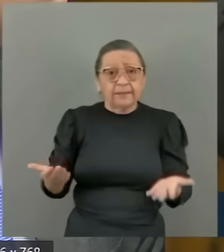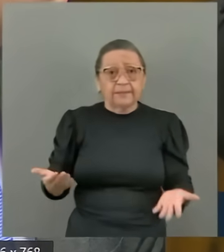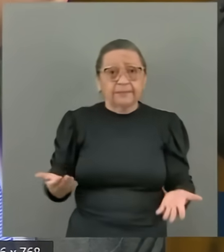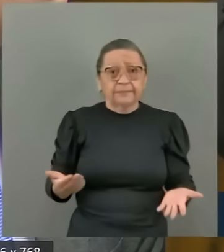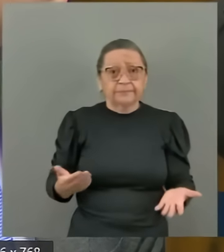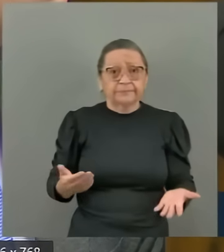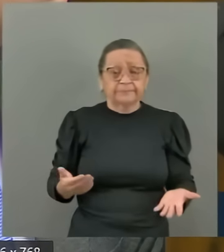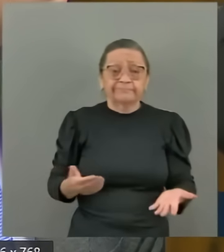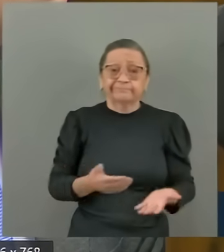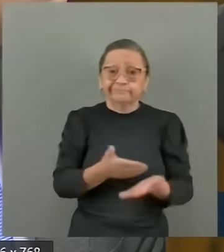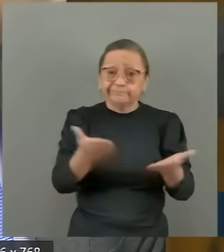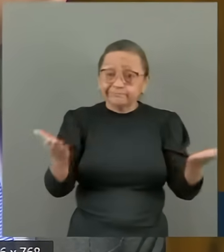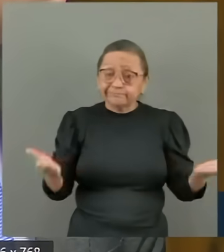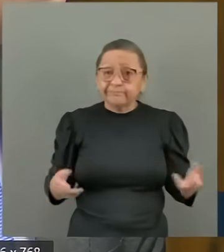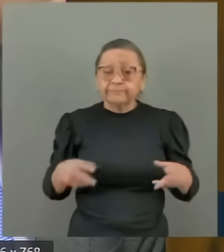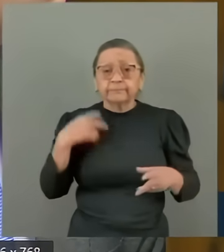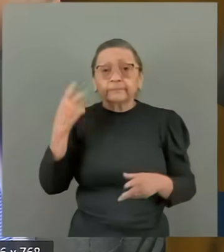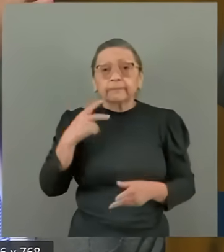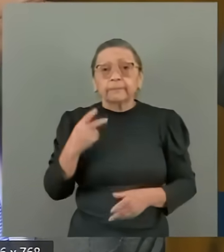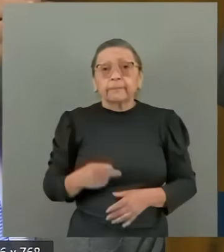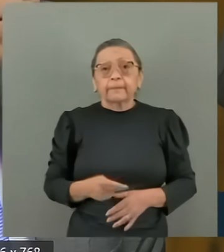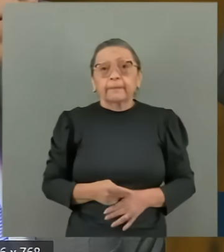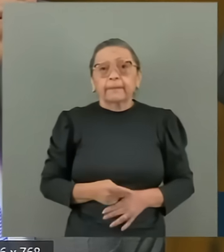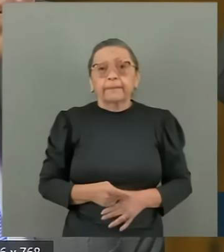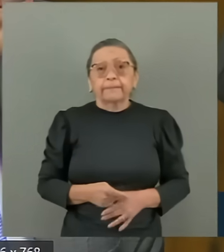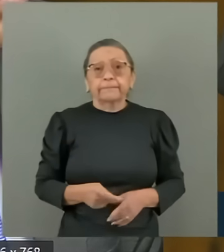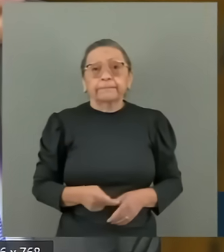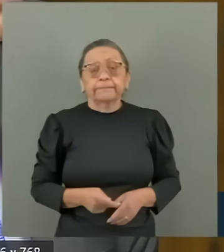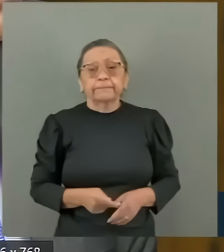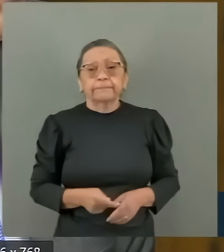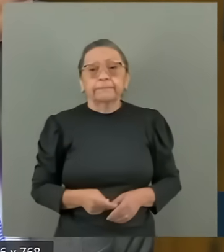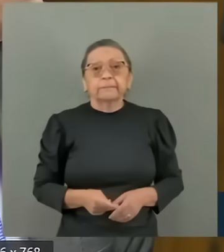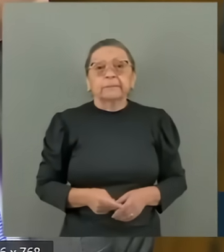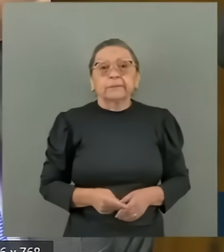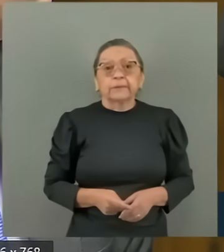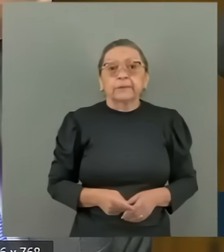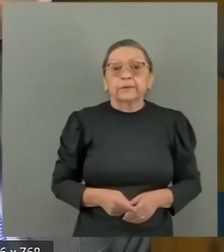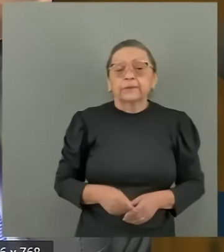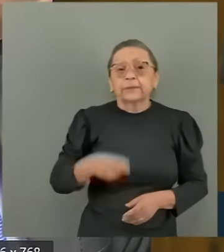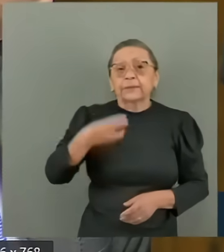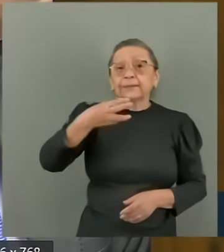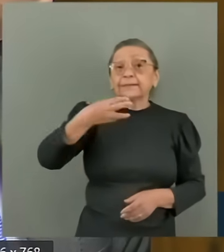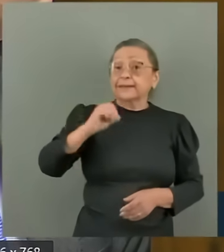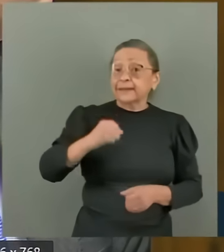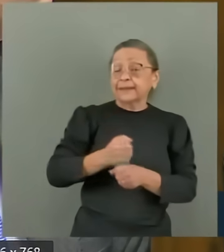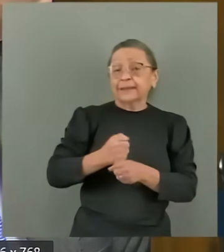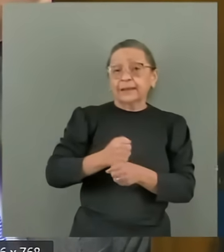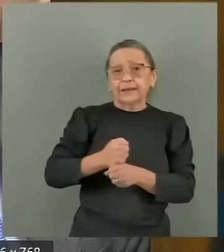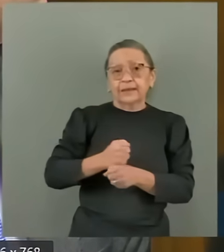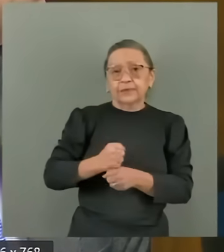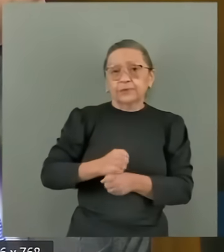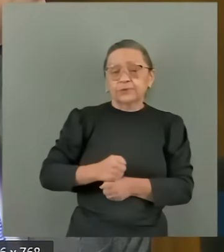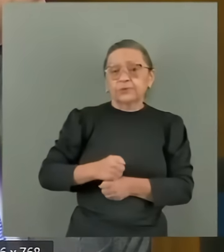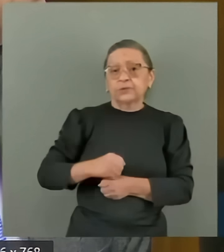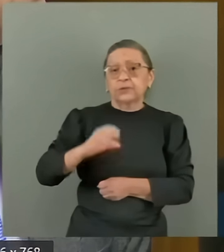senhores parlamentares, a testemunha aqui presente, 30 anos, CONTAG.